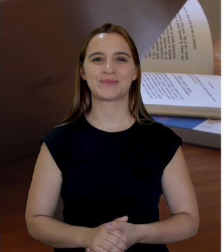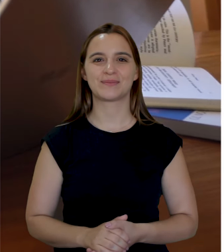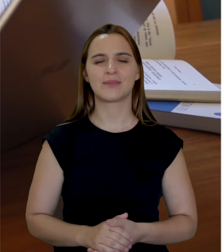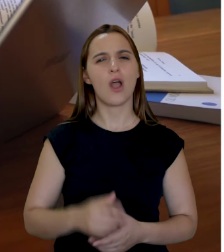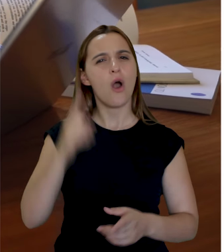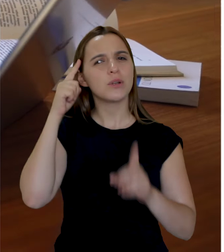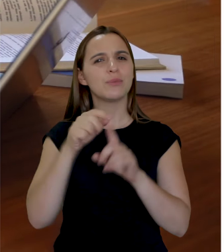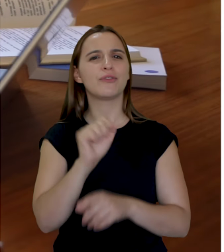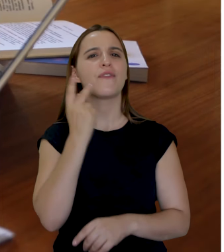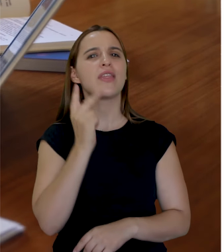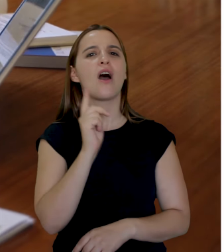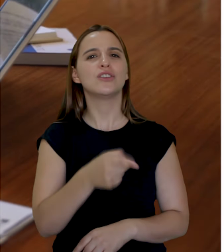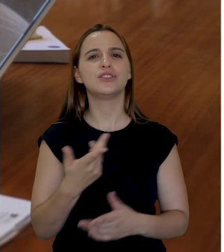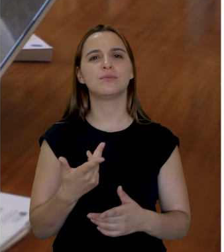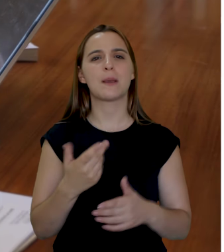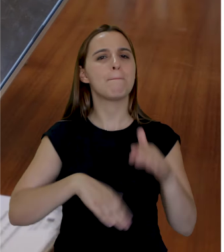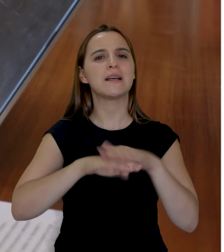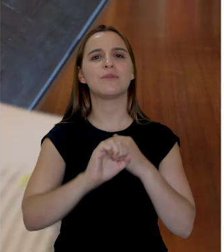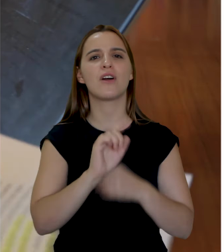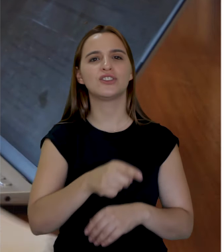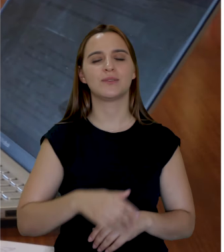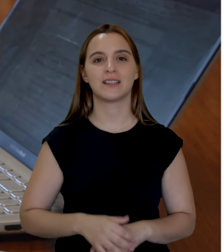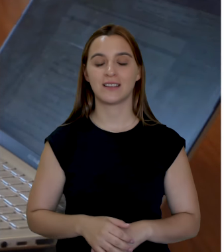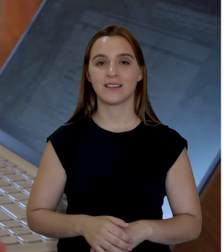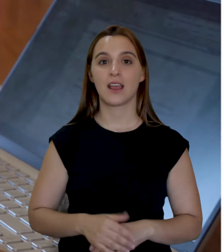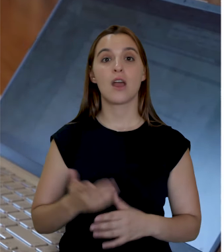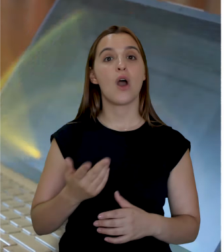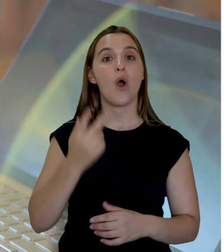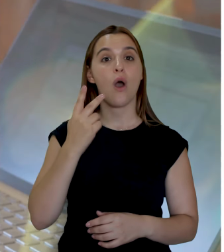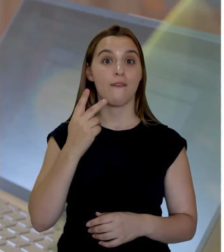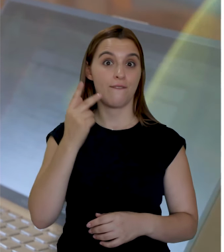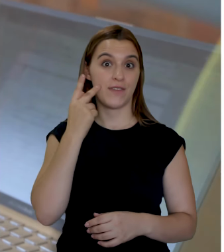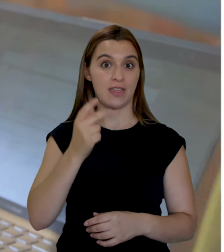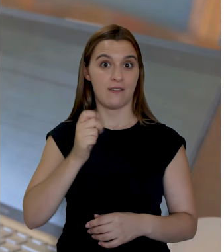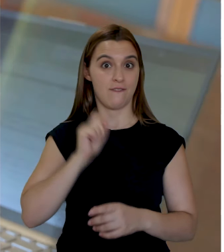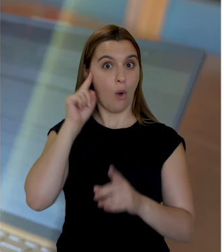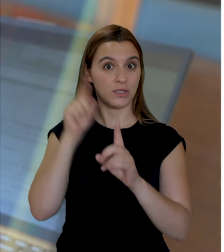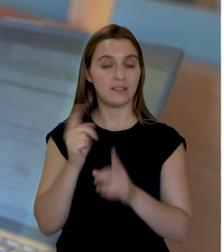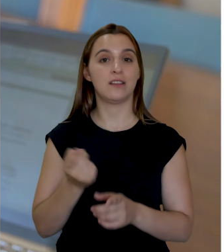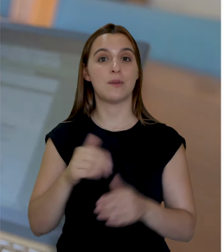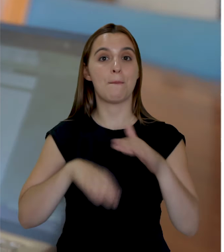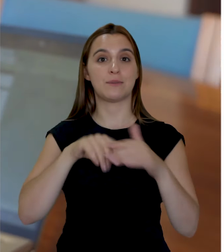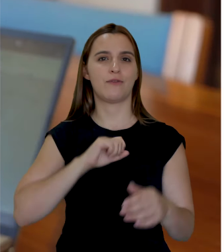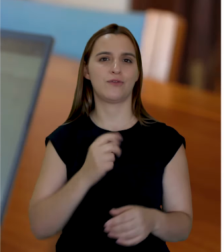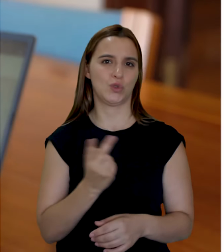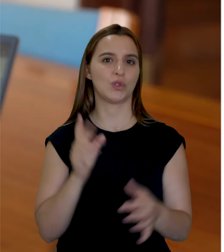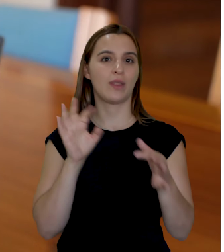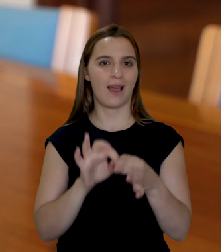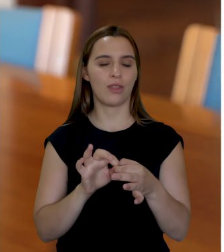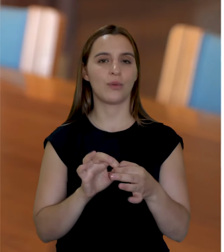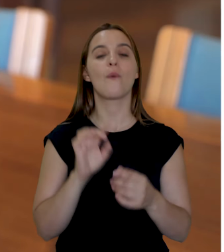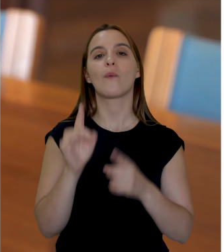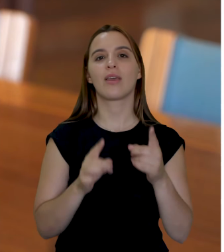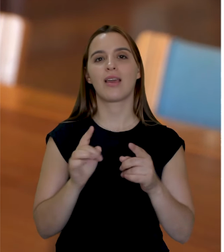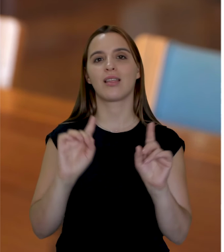Baixam os teus objetivos de vida e qual é a tua máxima? Os meus objetivos de vida e a minha máxima estão aqui praticamente relacionados e